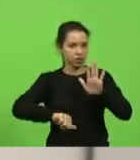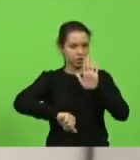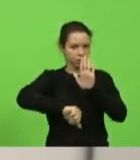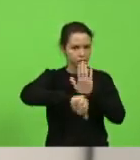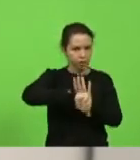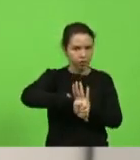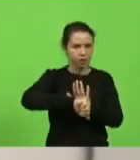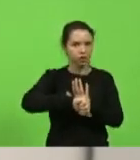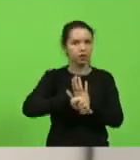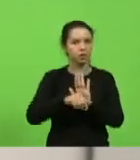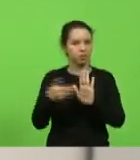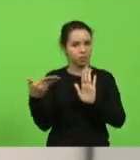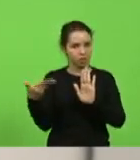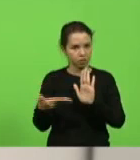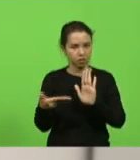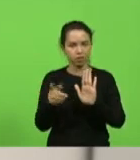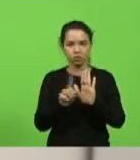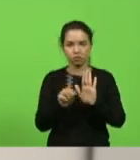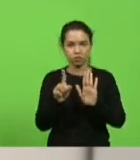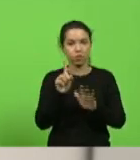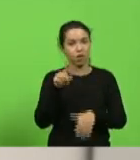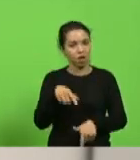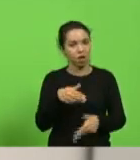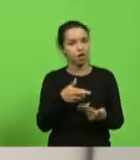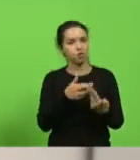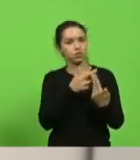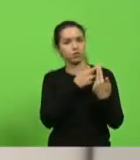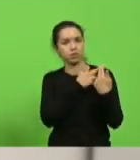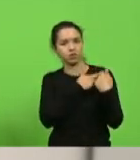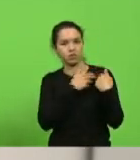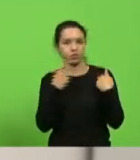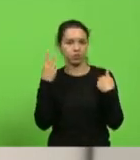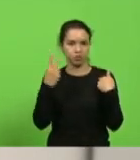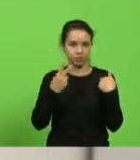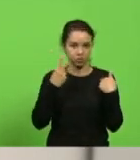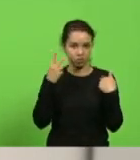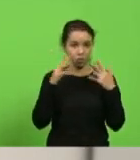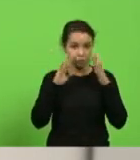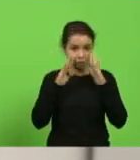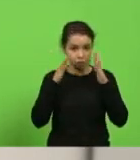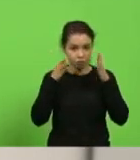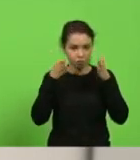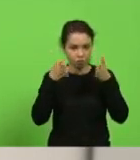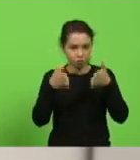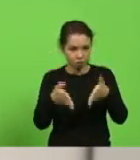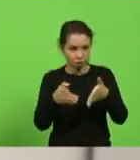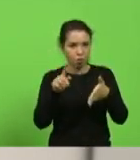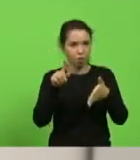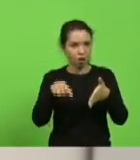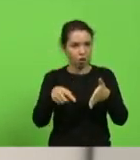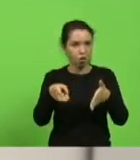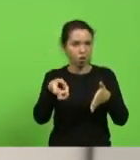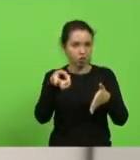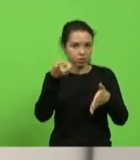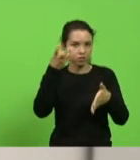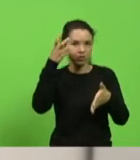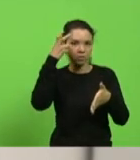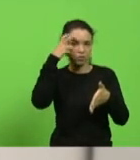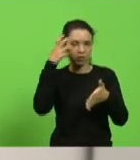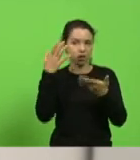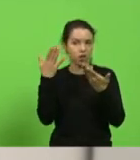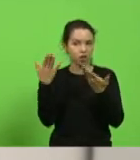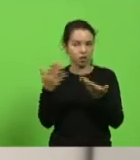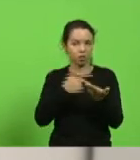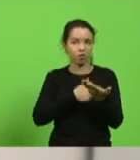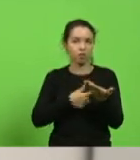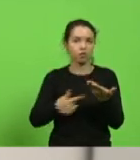dito, mas sim de responsabilidade política. E o foco para tanto é o conhecimento pelo excelentíssimo senhor